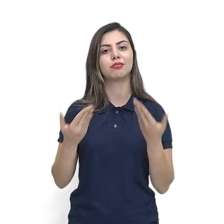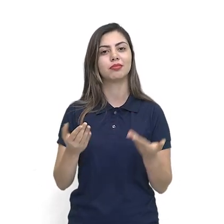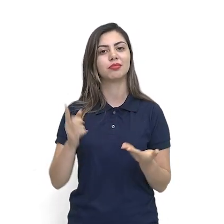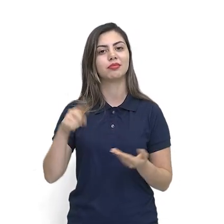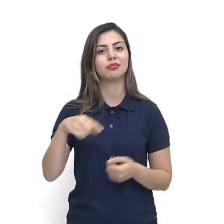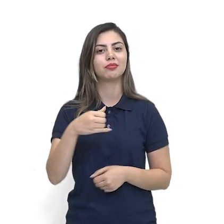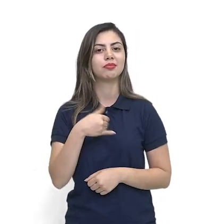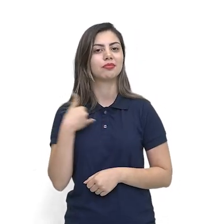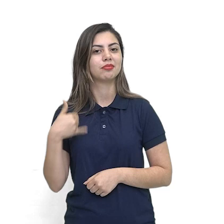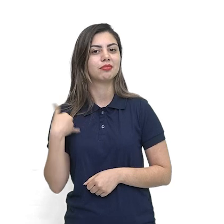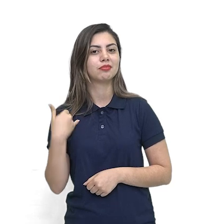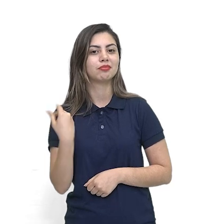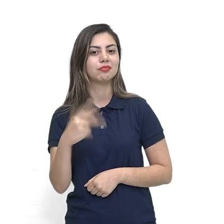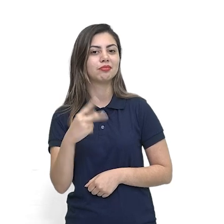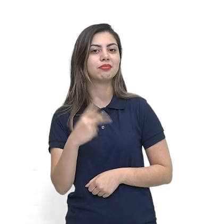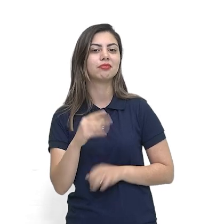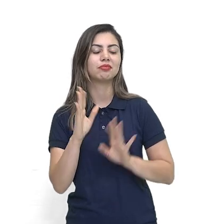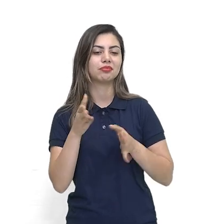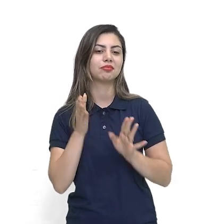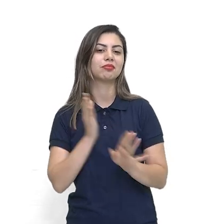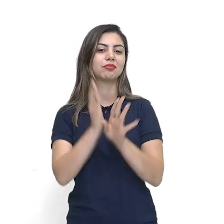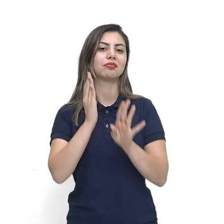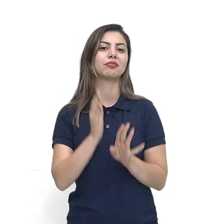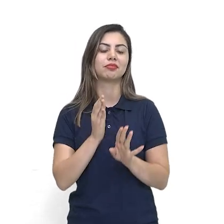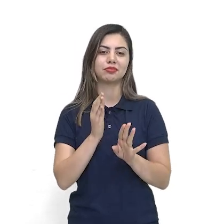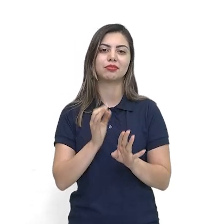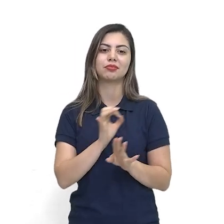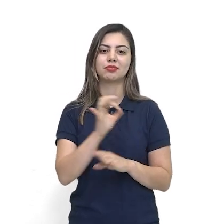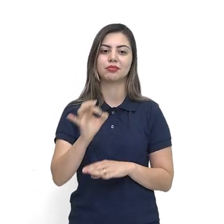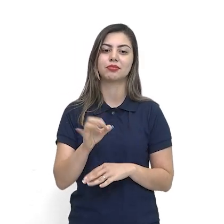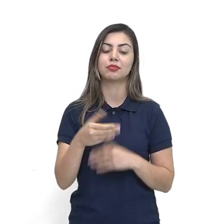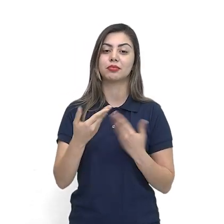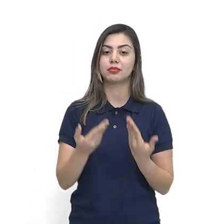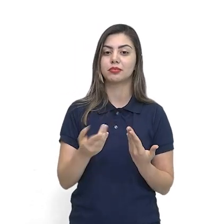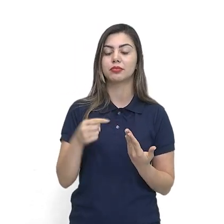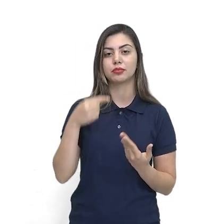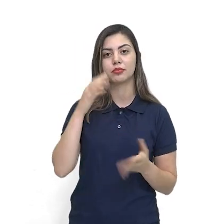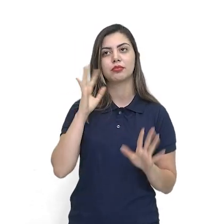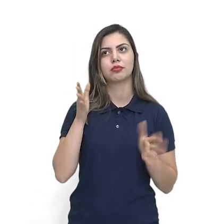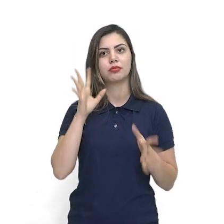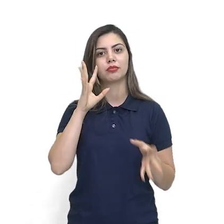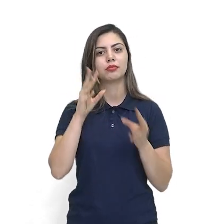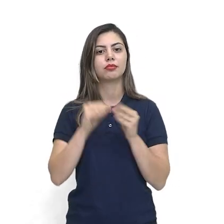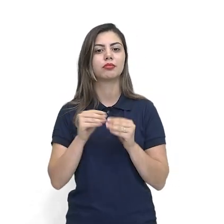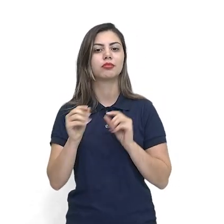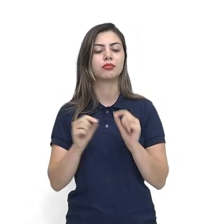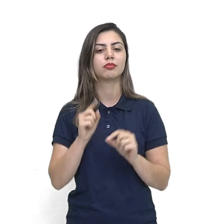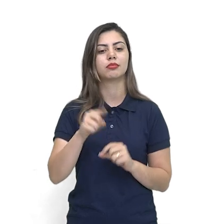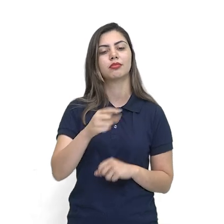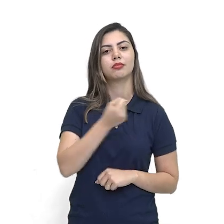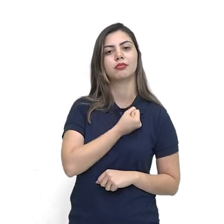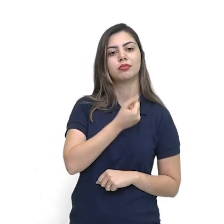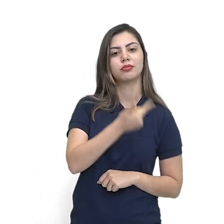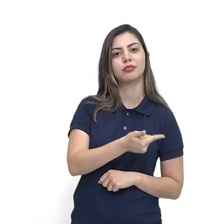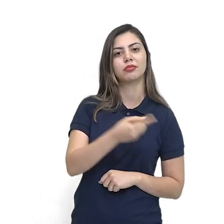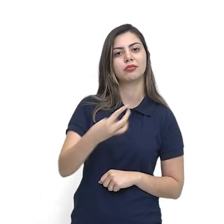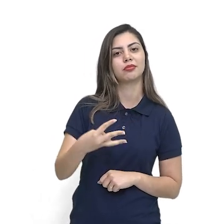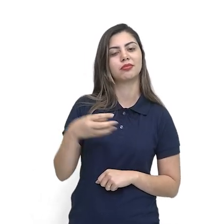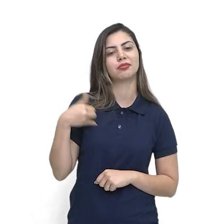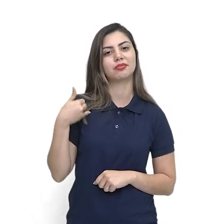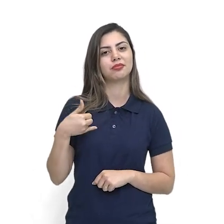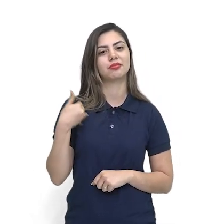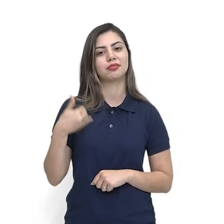tua idade, você, né? Olha, a primeira parte, então eu já sei que é, ó, 23